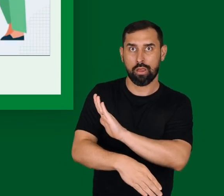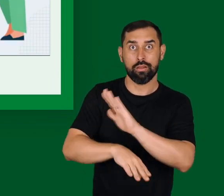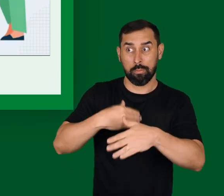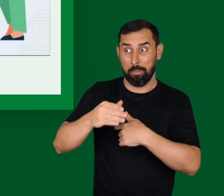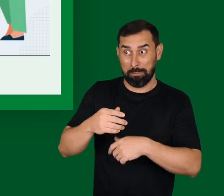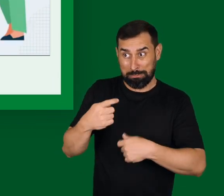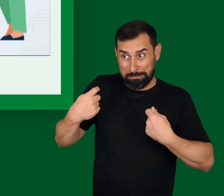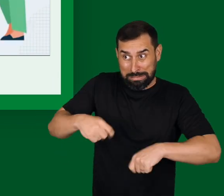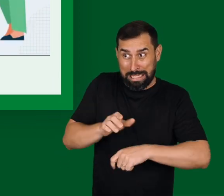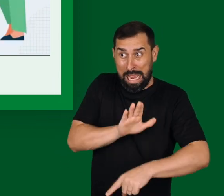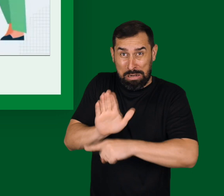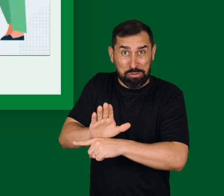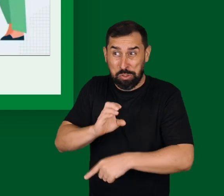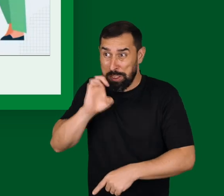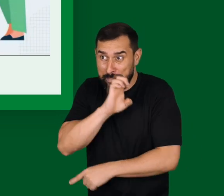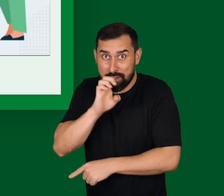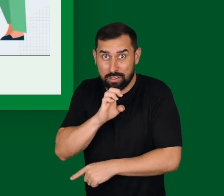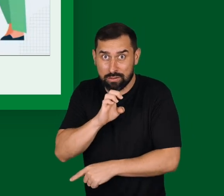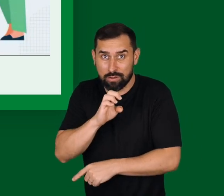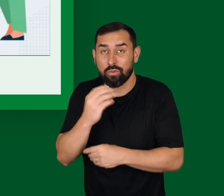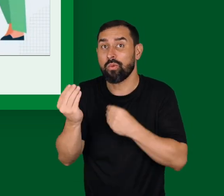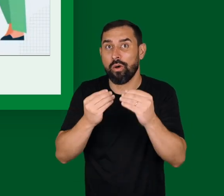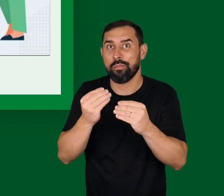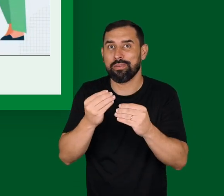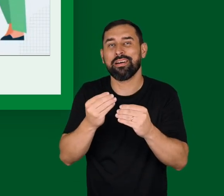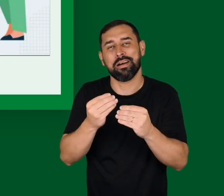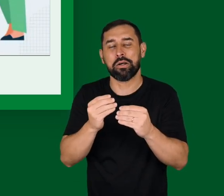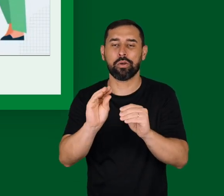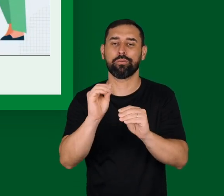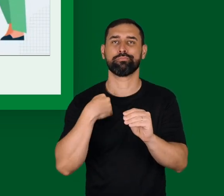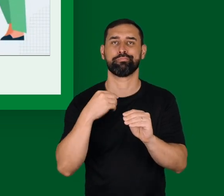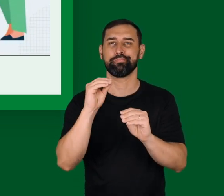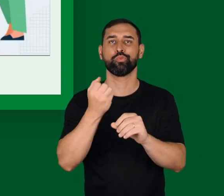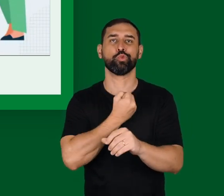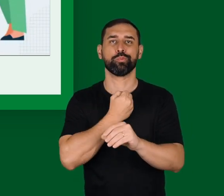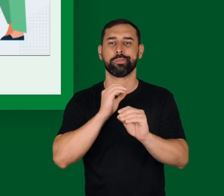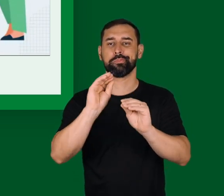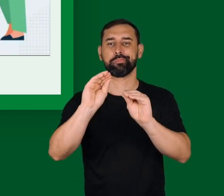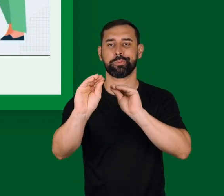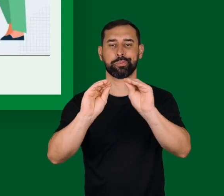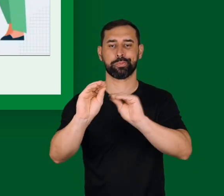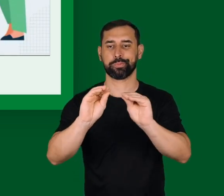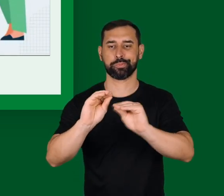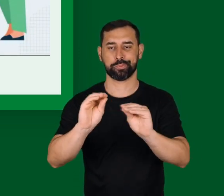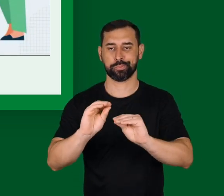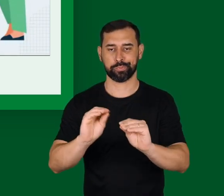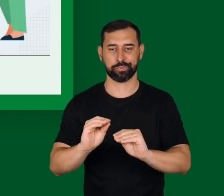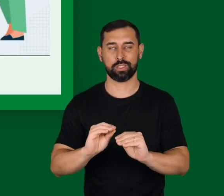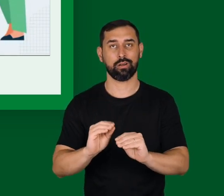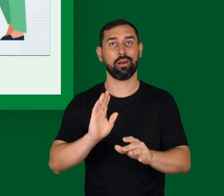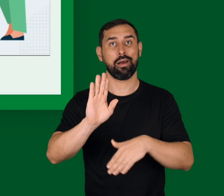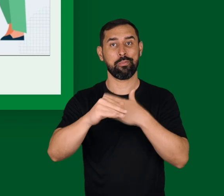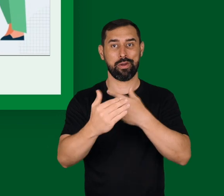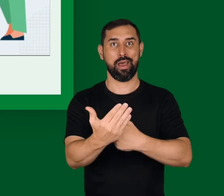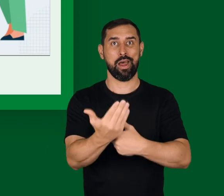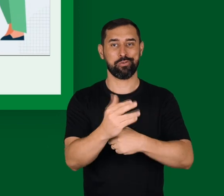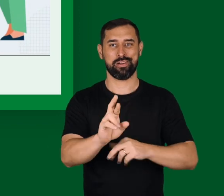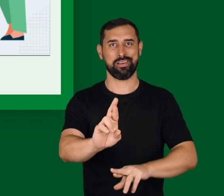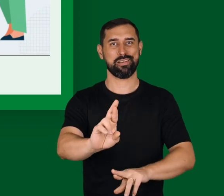para necessidade de reanimação. Tá? Então, é uma medida de score de gravidade e de